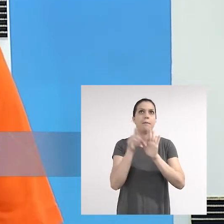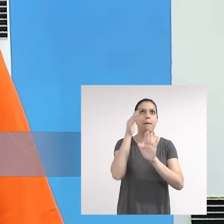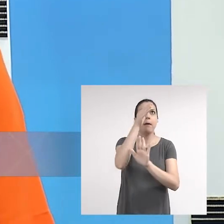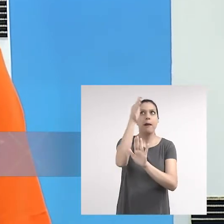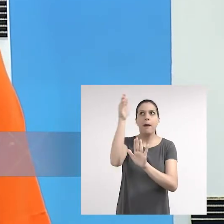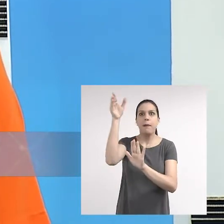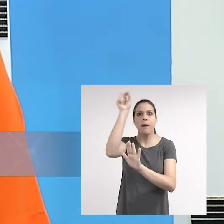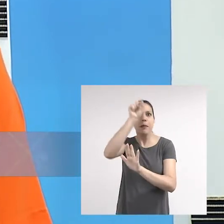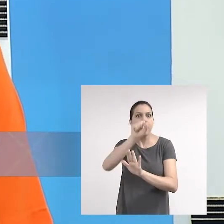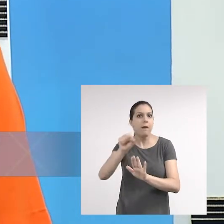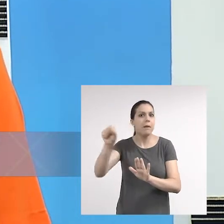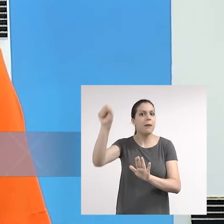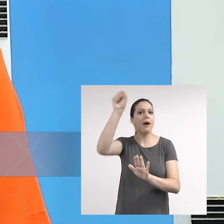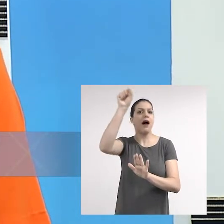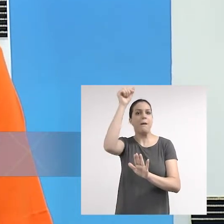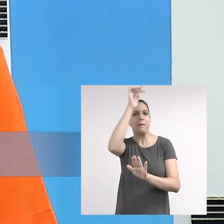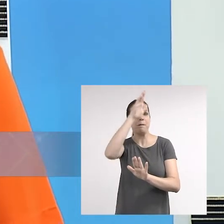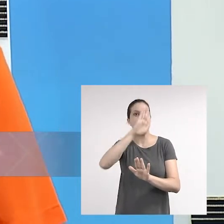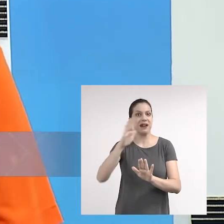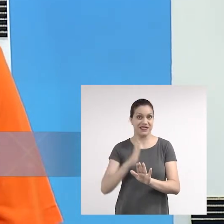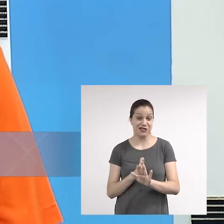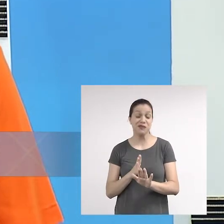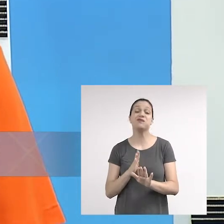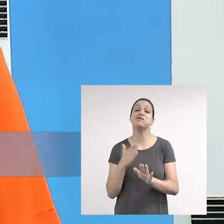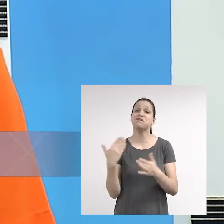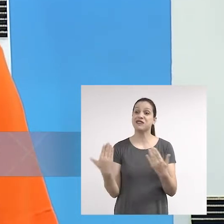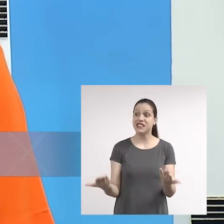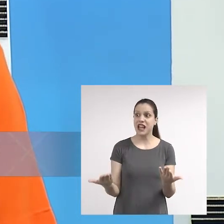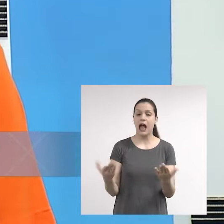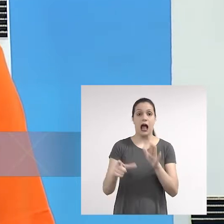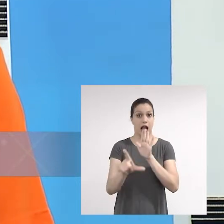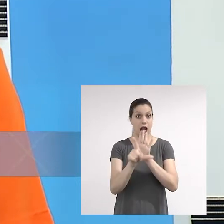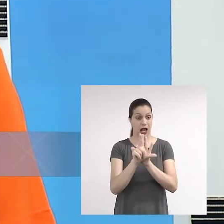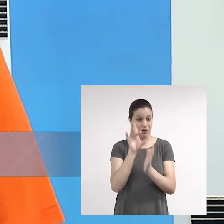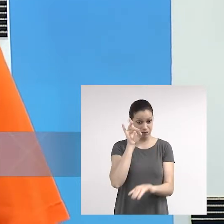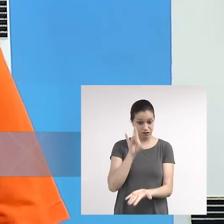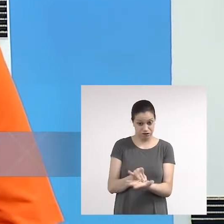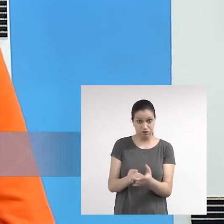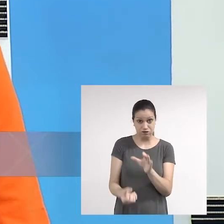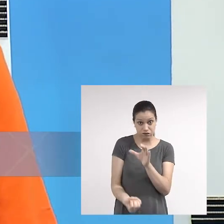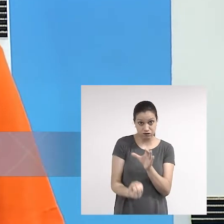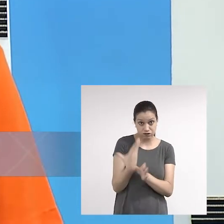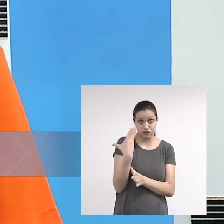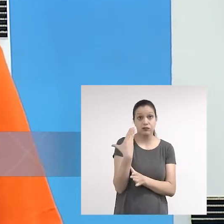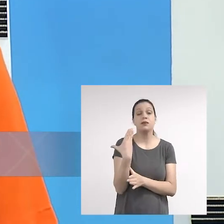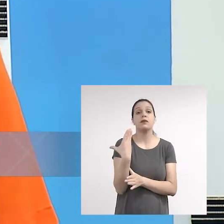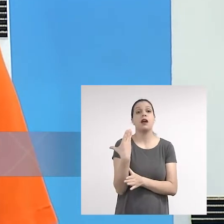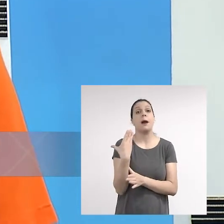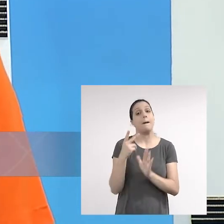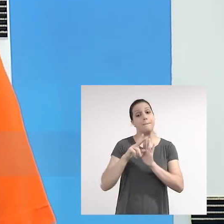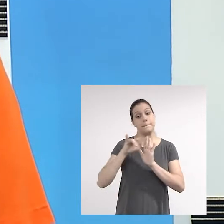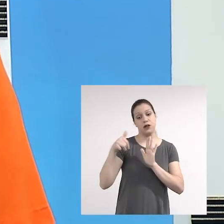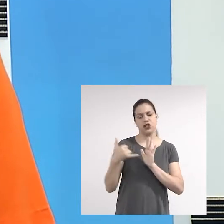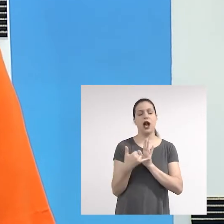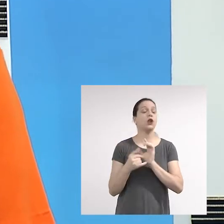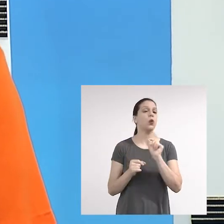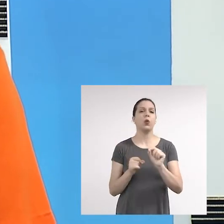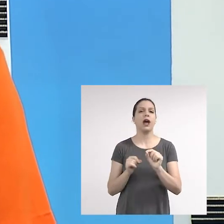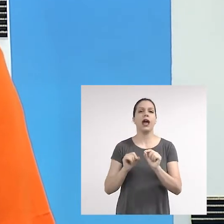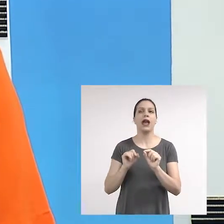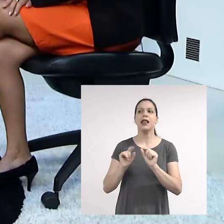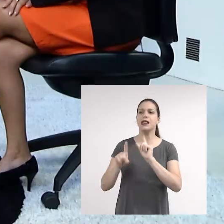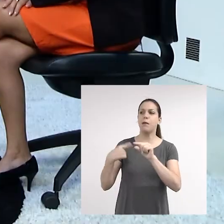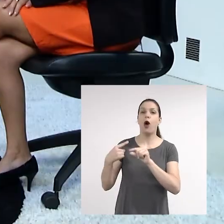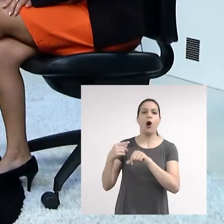todo o território nacional. E essa lei ela se tornou realidade. Em primeiro lugar, ela se tornou um projeto depois